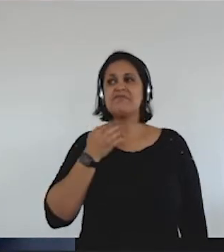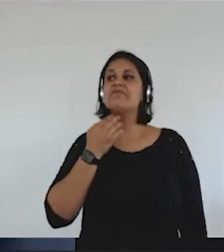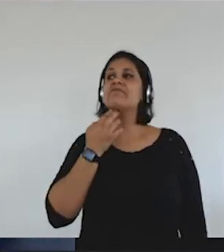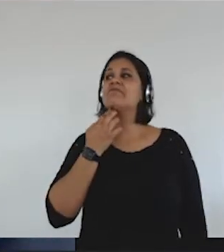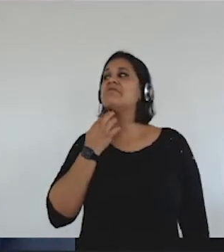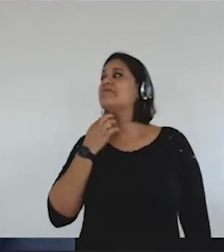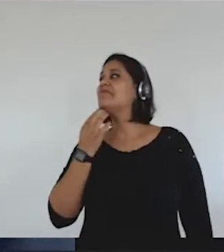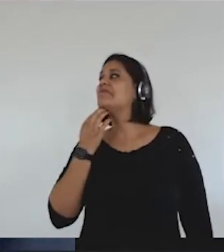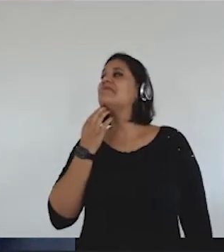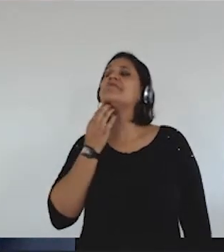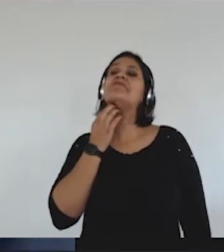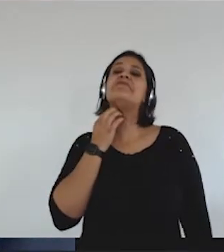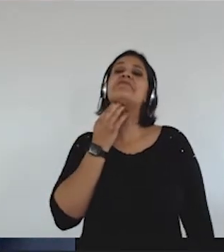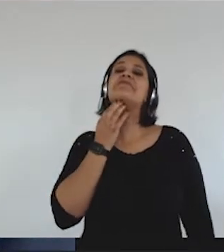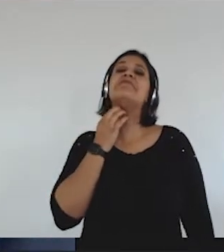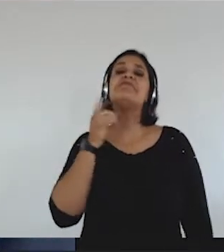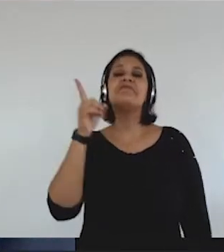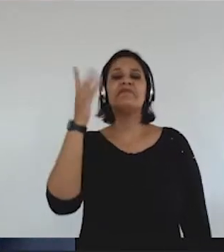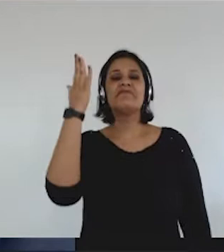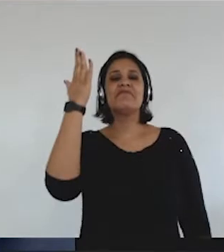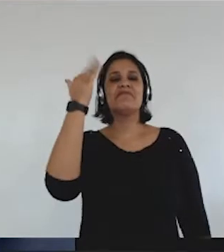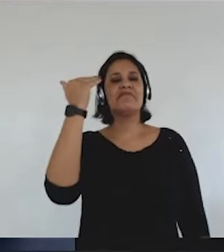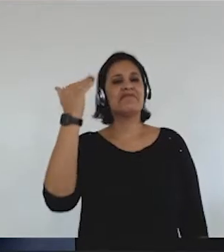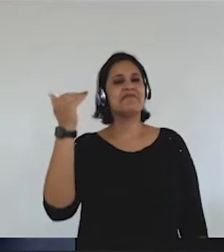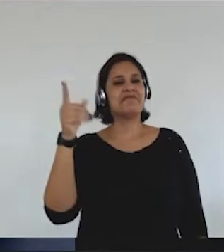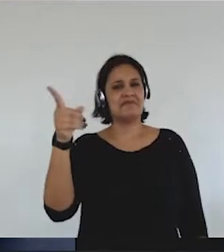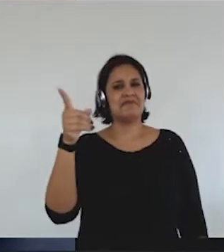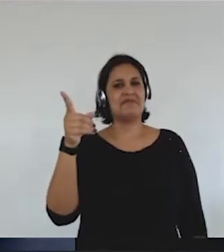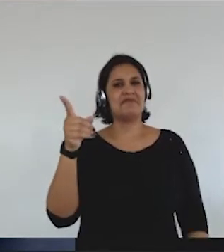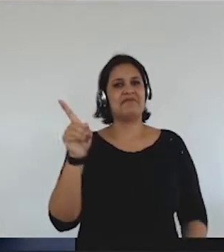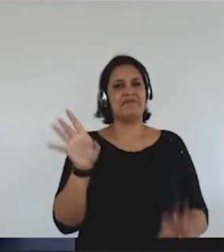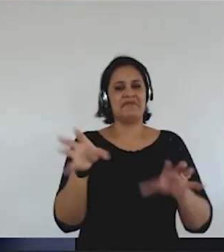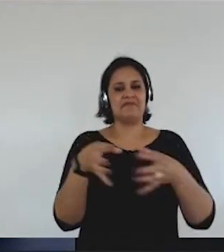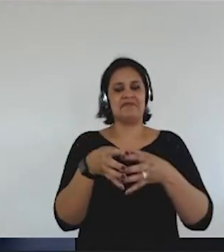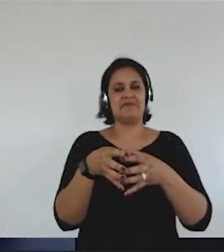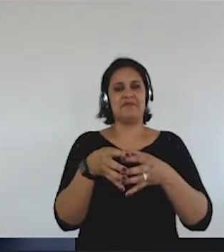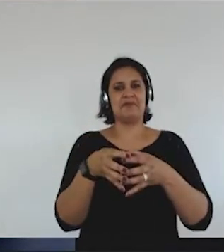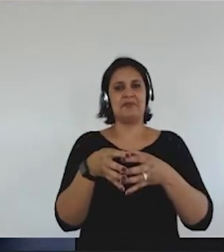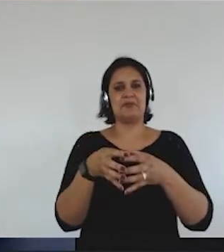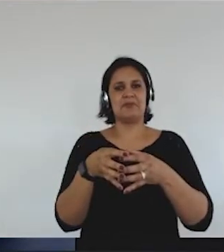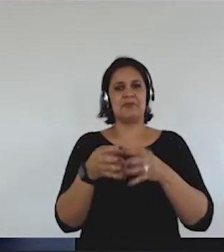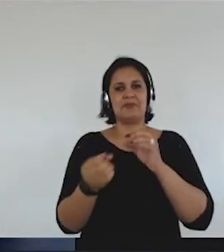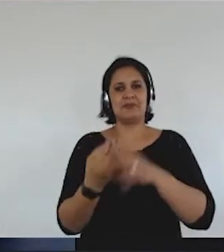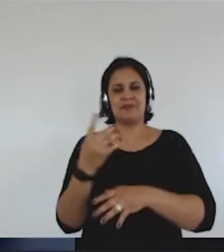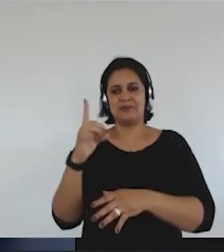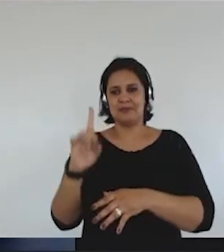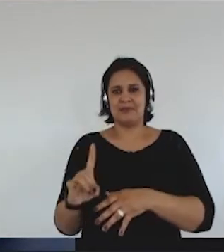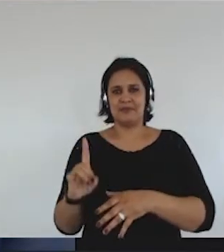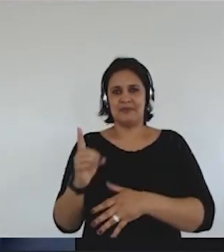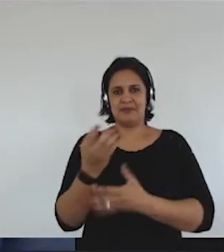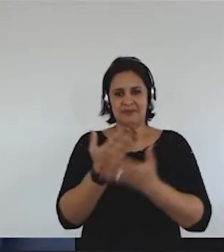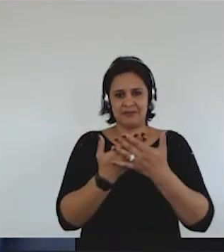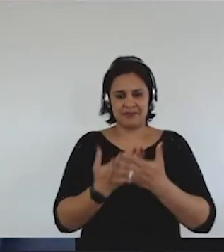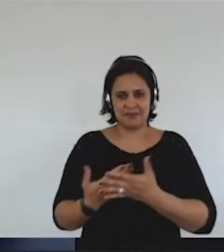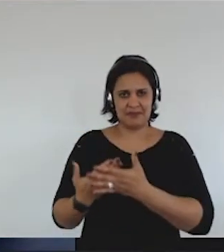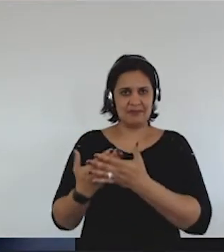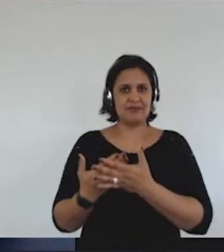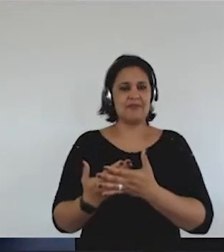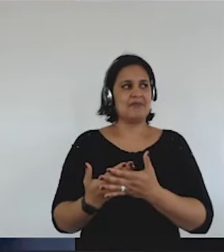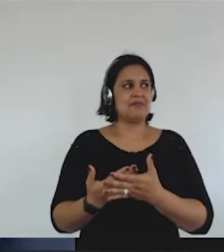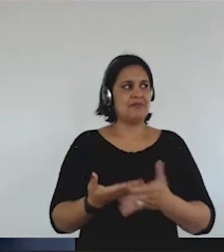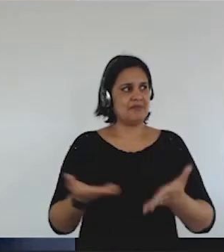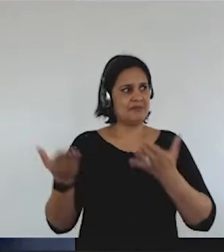das maiores autoridades acadêmicas em compliance do Brasil, professor Cláudio Carneiro, com a